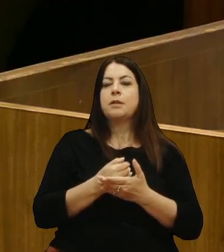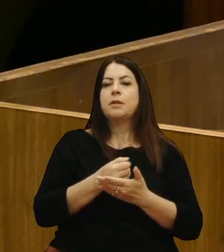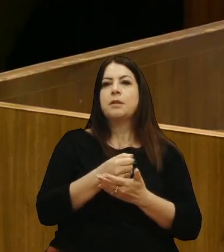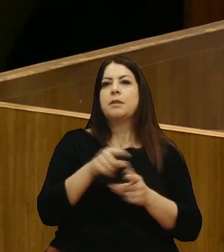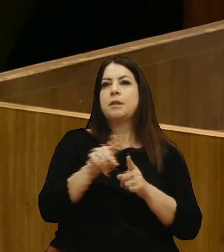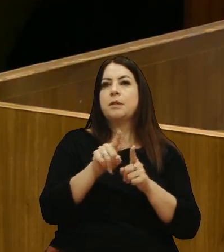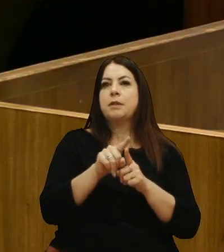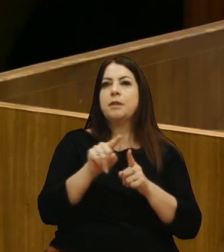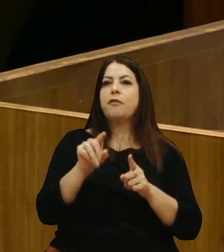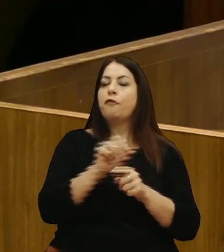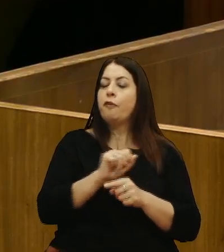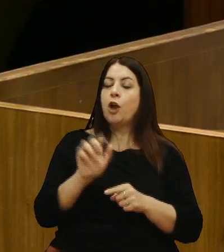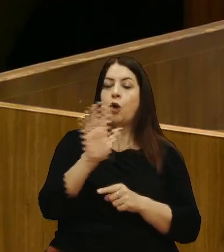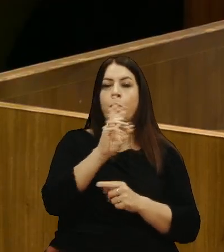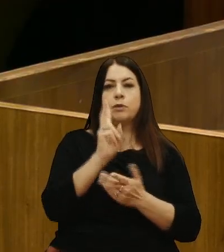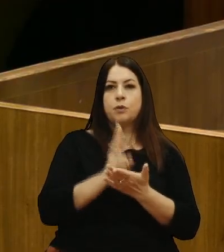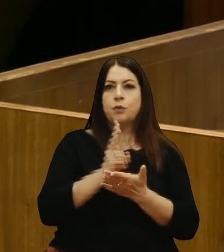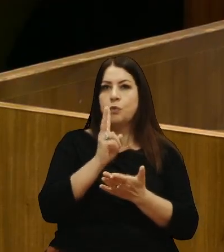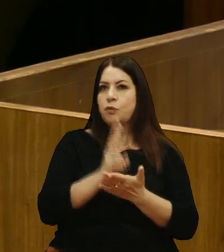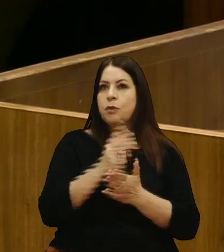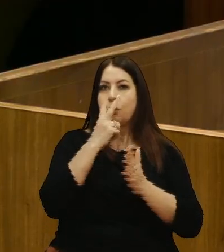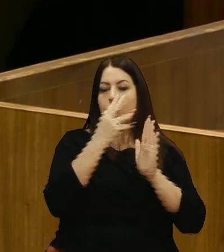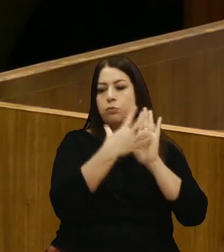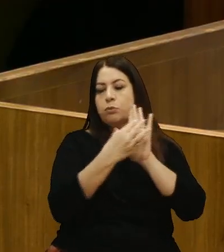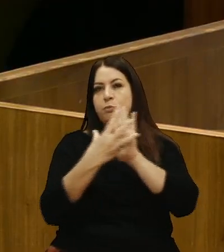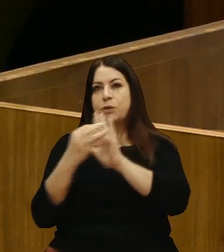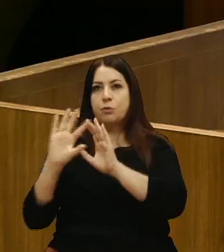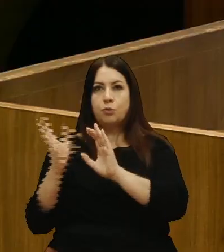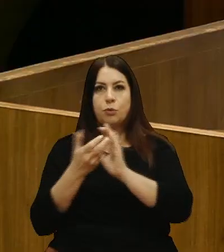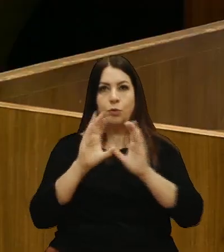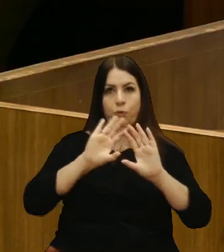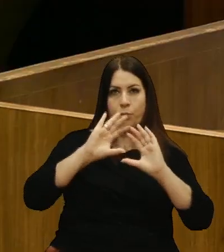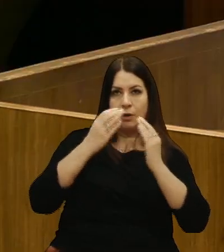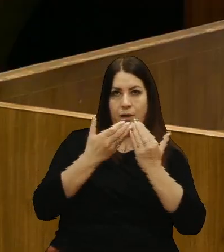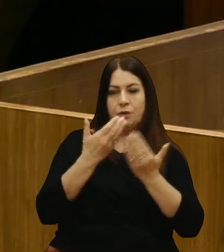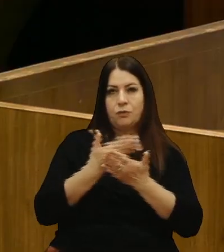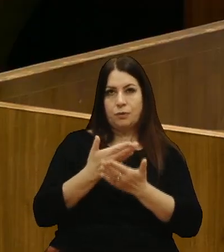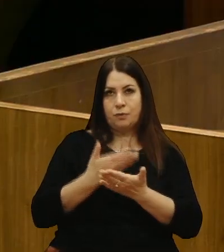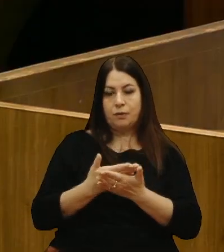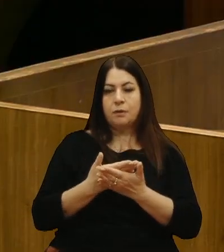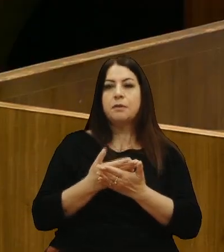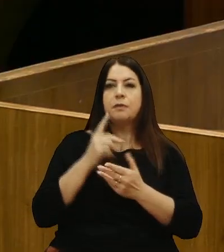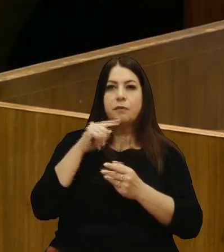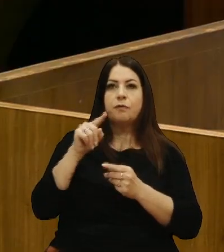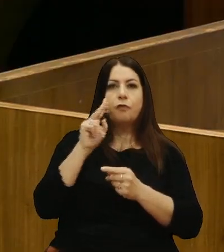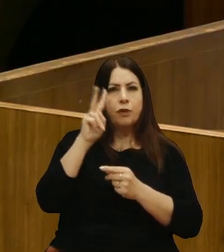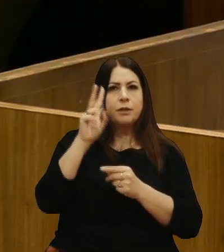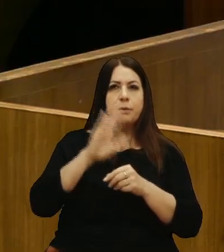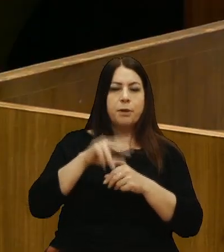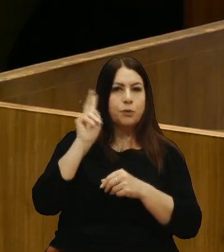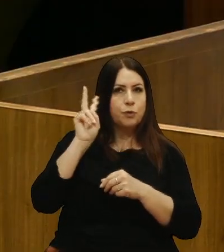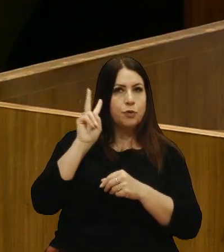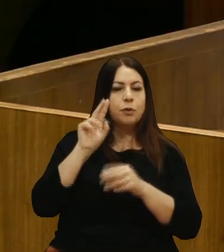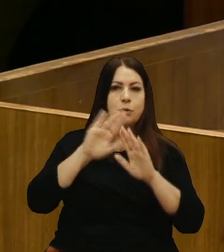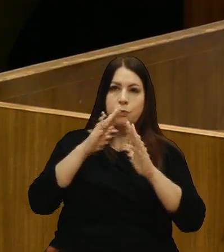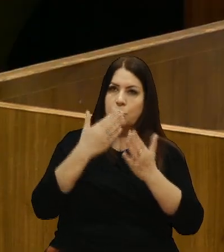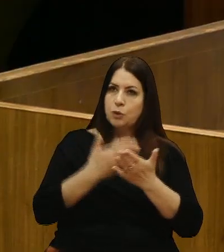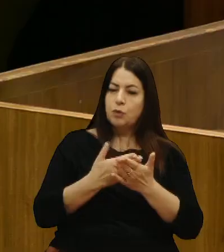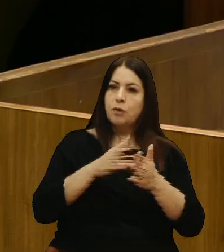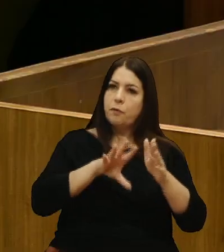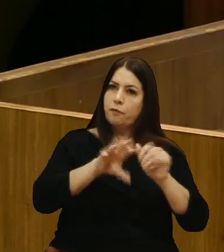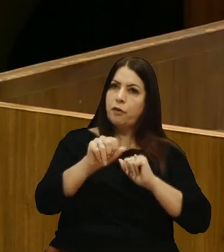excelência, valores que seguem inspirando toda a comunidade escolar e fortalecendo a história de uma escola que